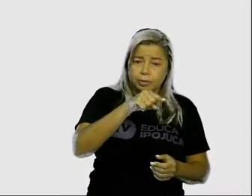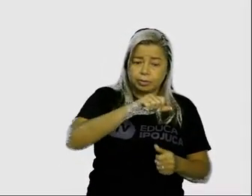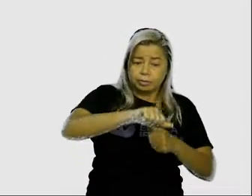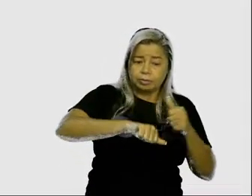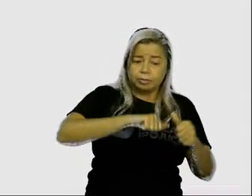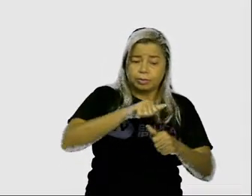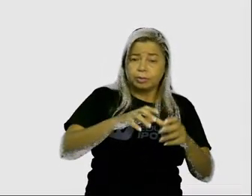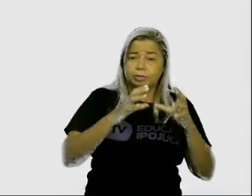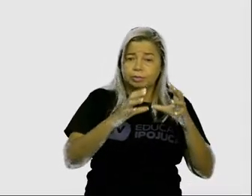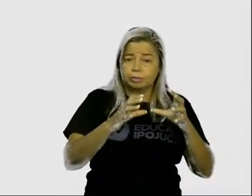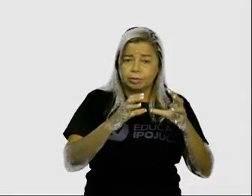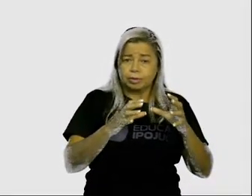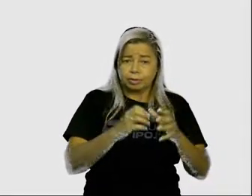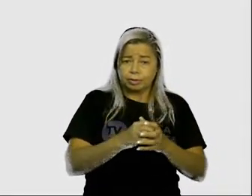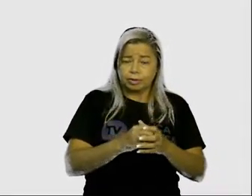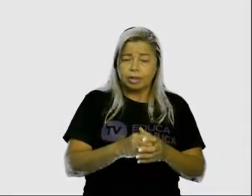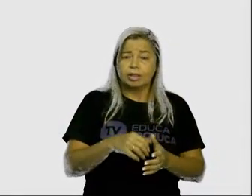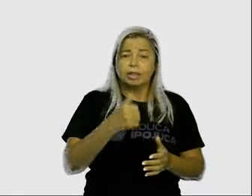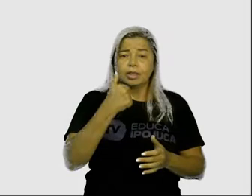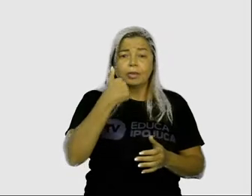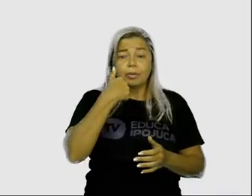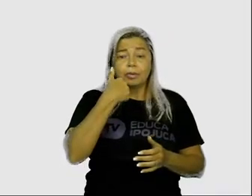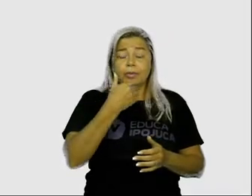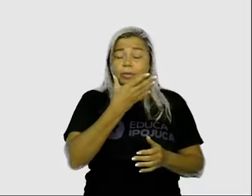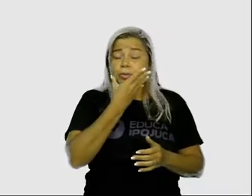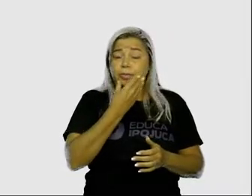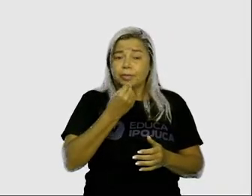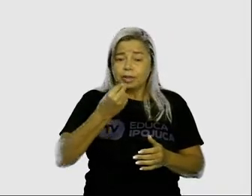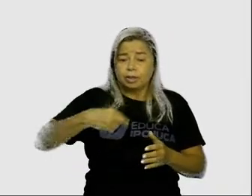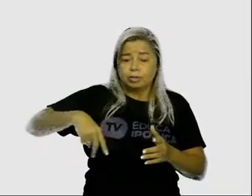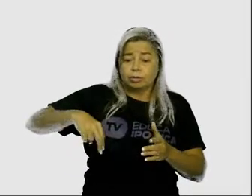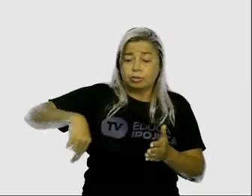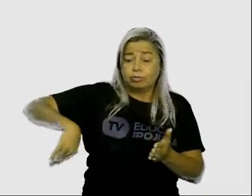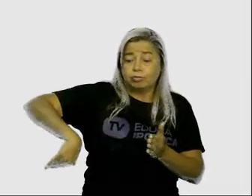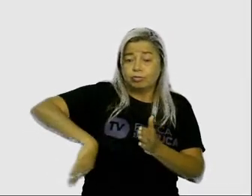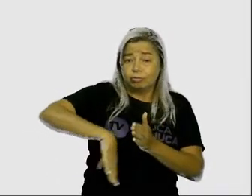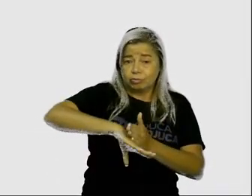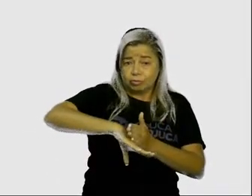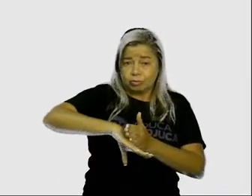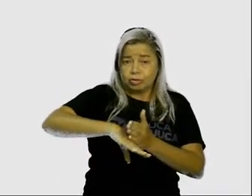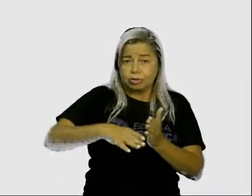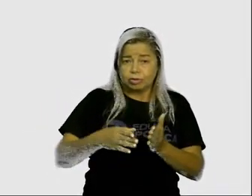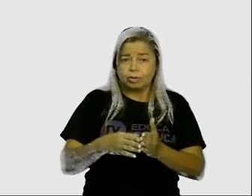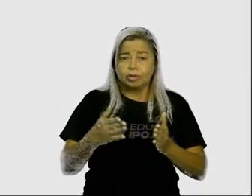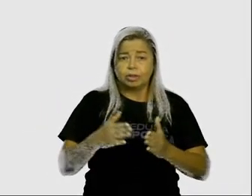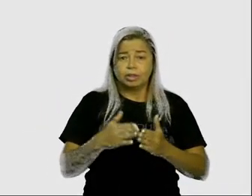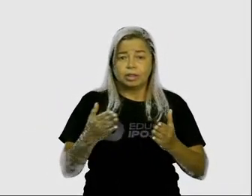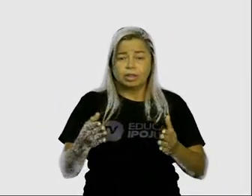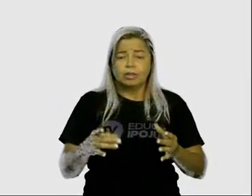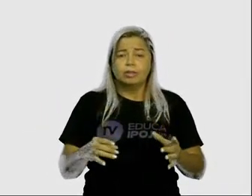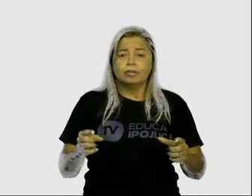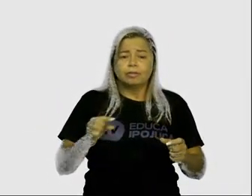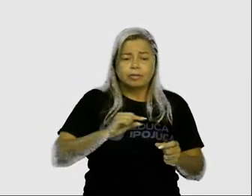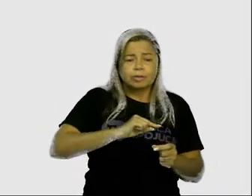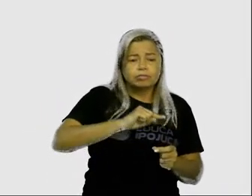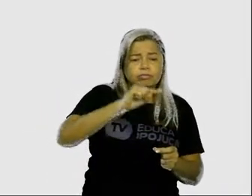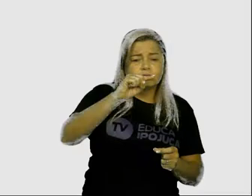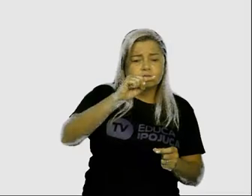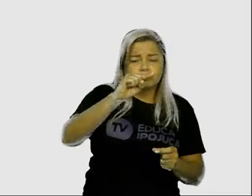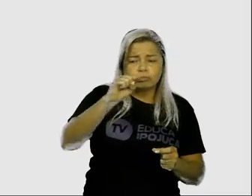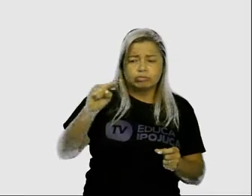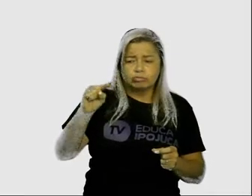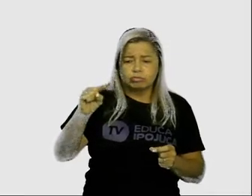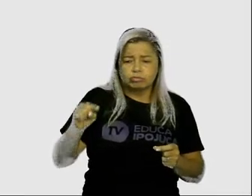bola. O menino chutou a bola e você vai ligando, ó. Liga o ponto à bola, a bola para a onda.